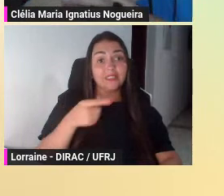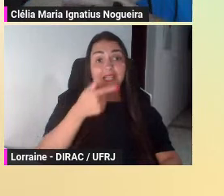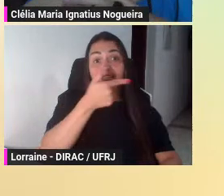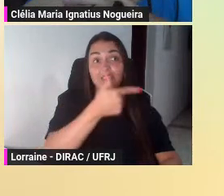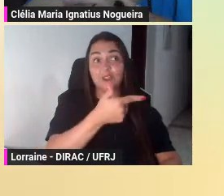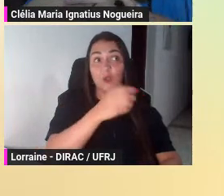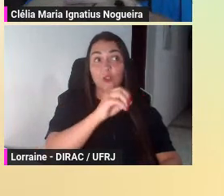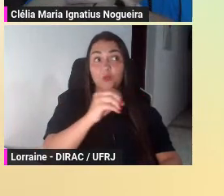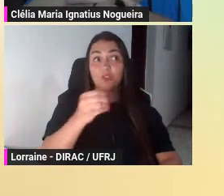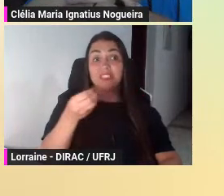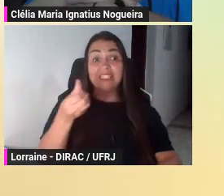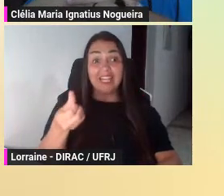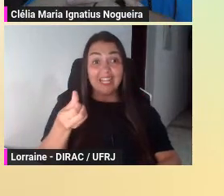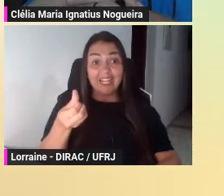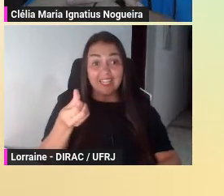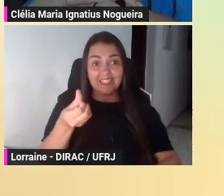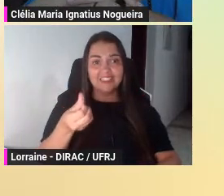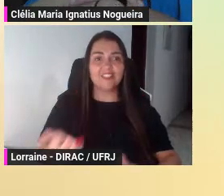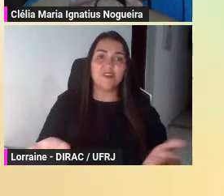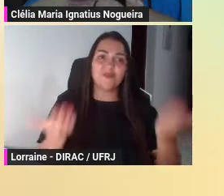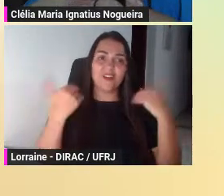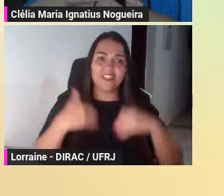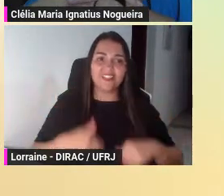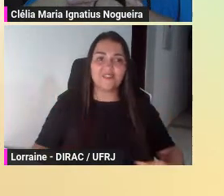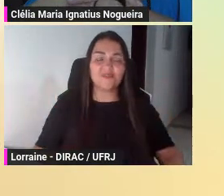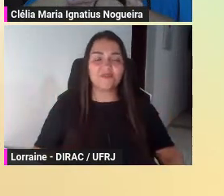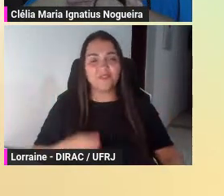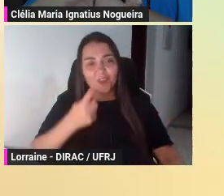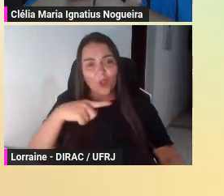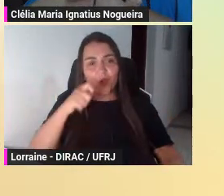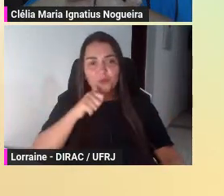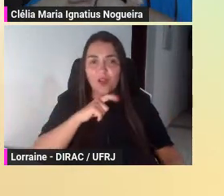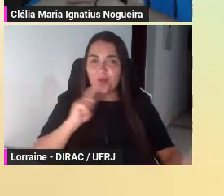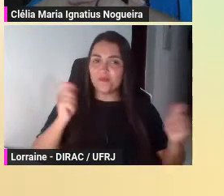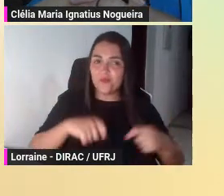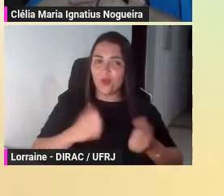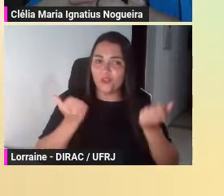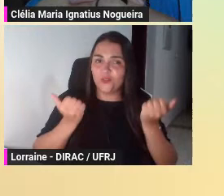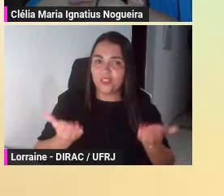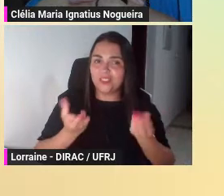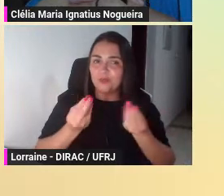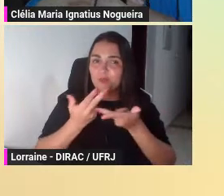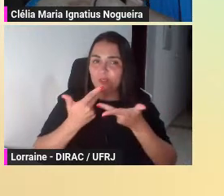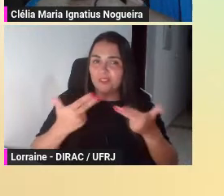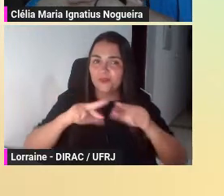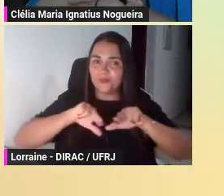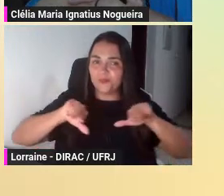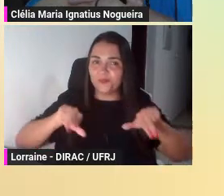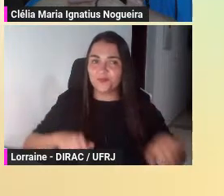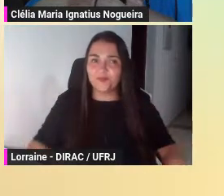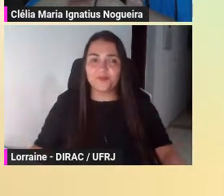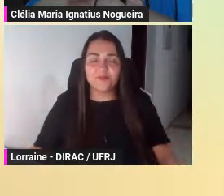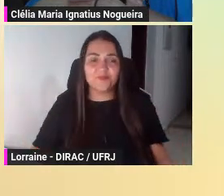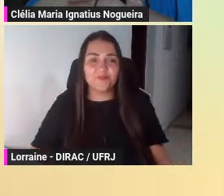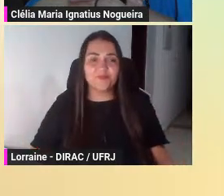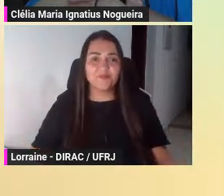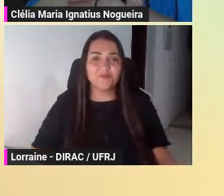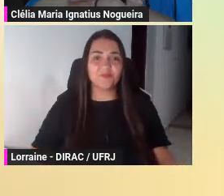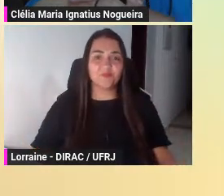2006. Bora lá, gente. Nós, mulheres, temos muito a oferecer. Pode passar?